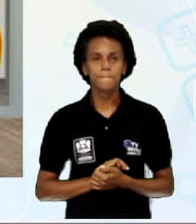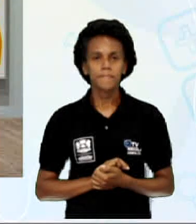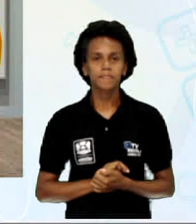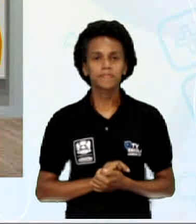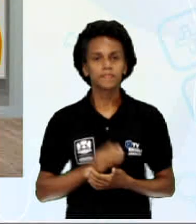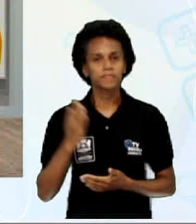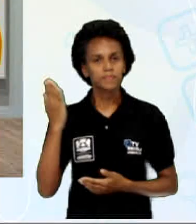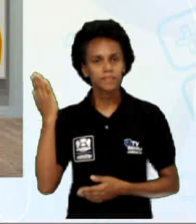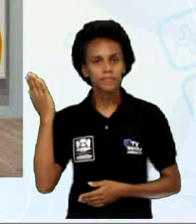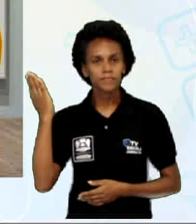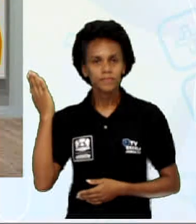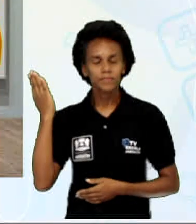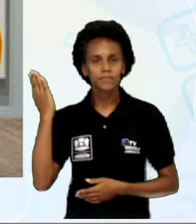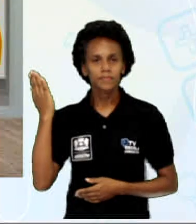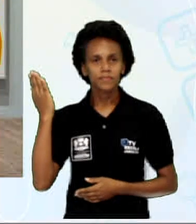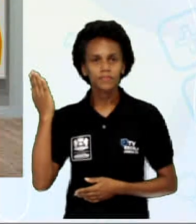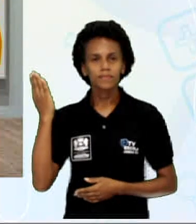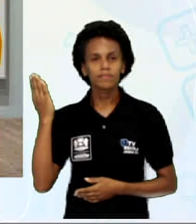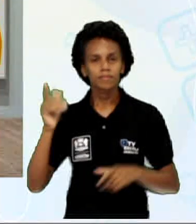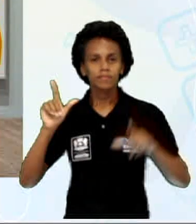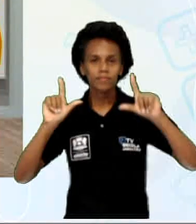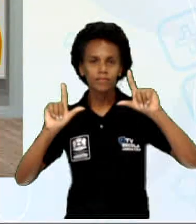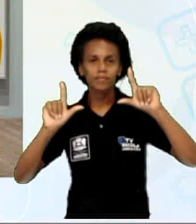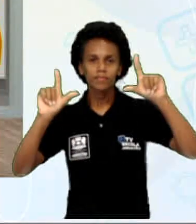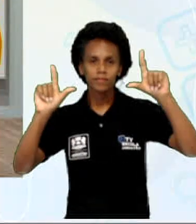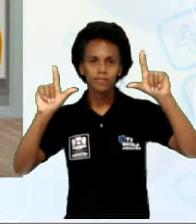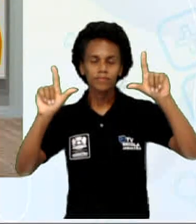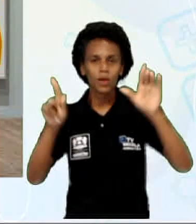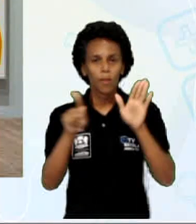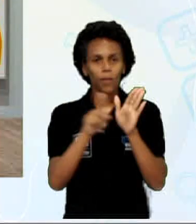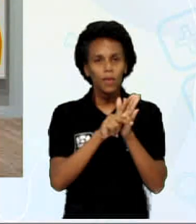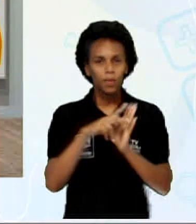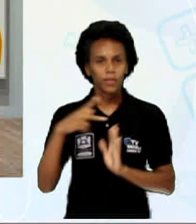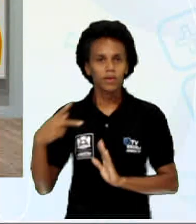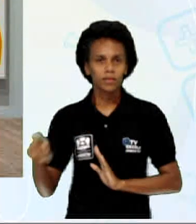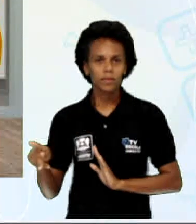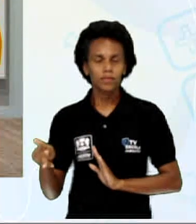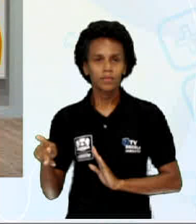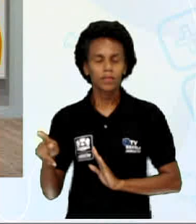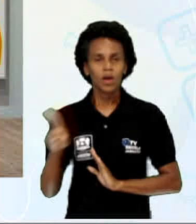Aqui, nós vemos uma tela de Matisse que se chama O Periquito e a Sereia.